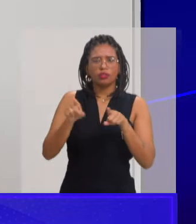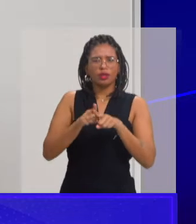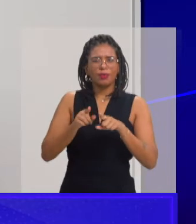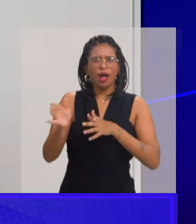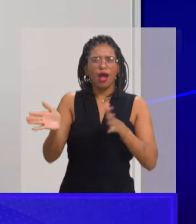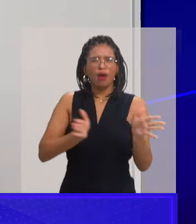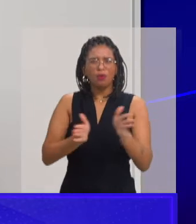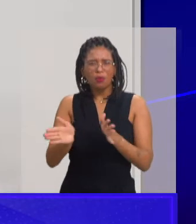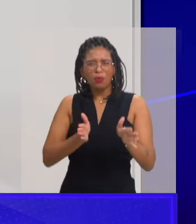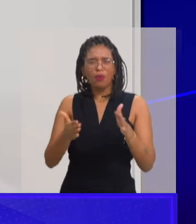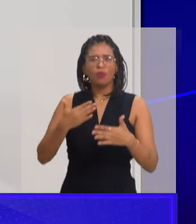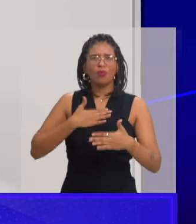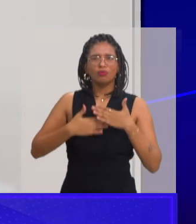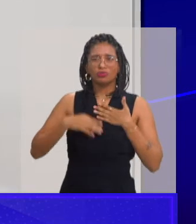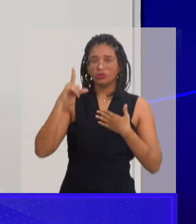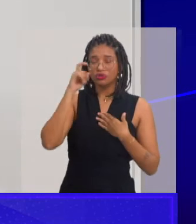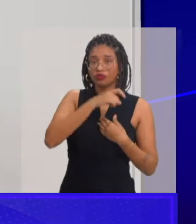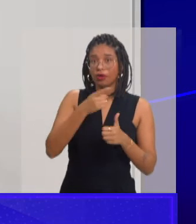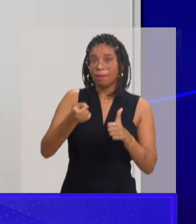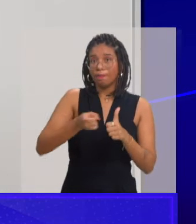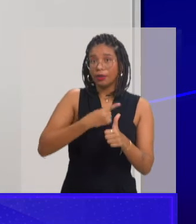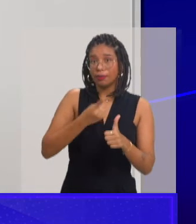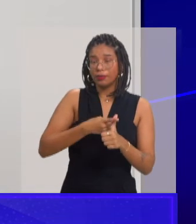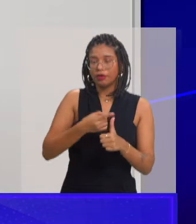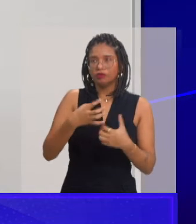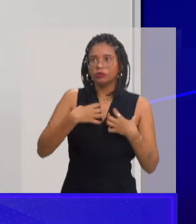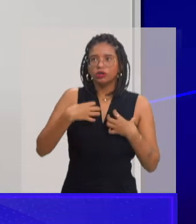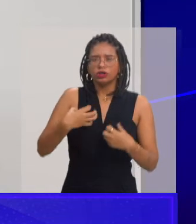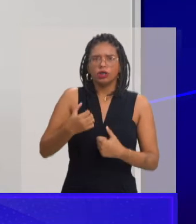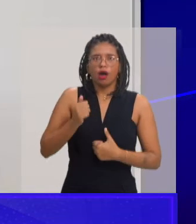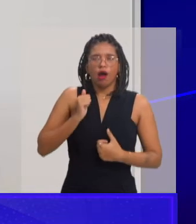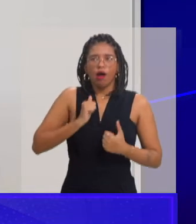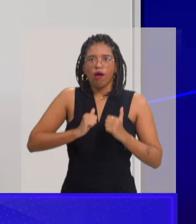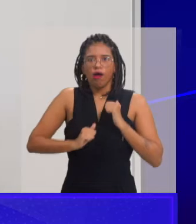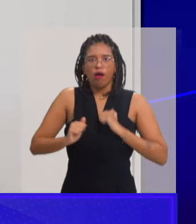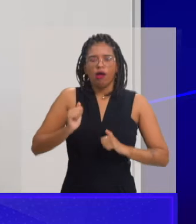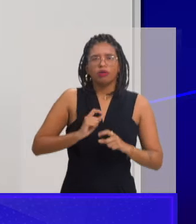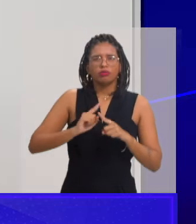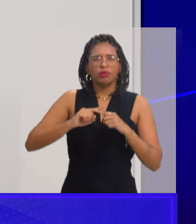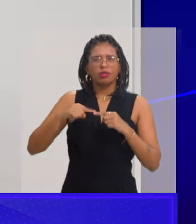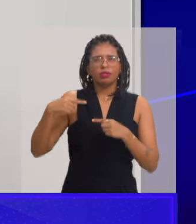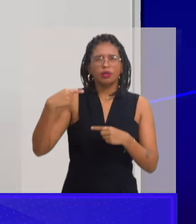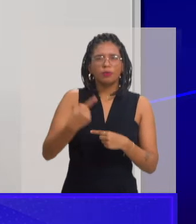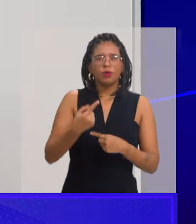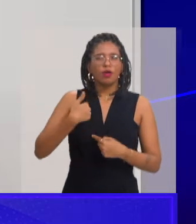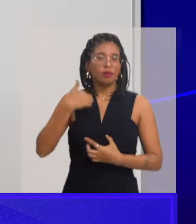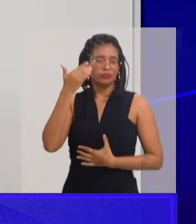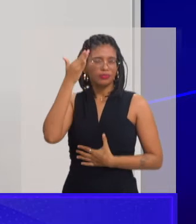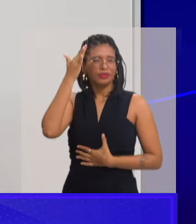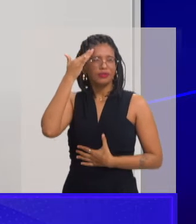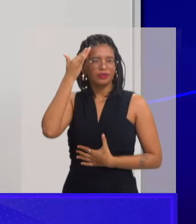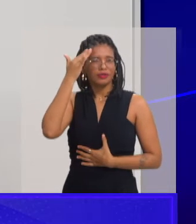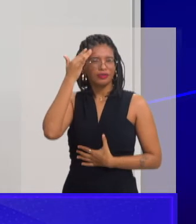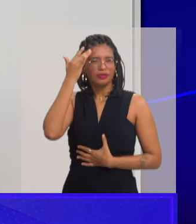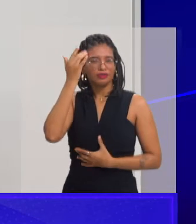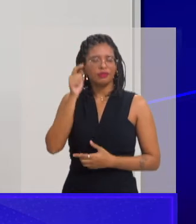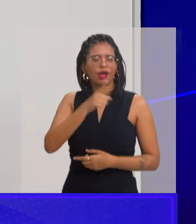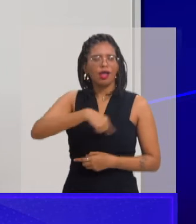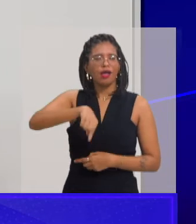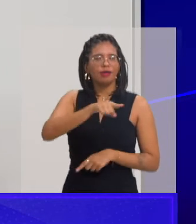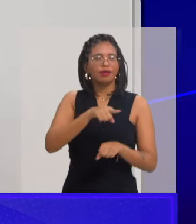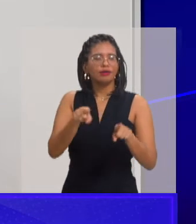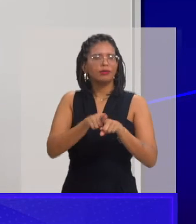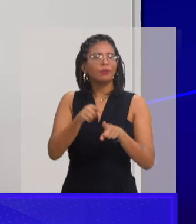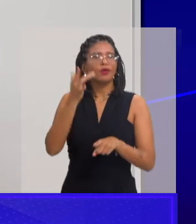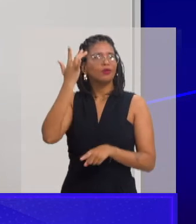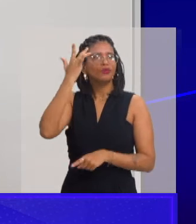pós-crime, porque não sabiam lidar com a situação do meu corpo e também das minhas